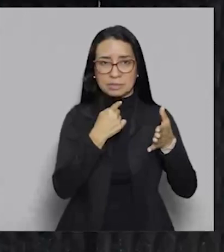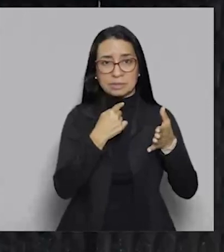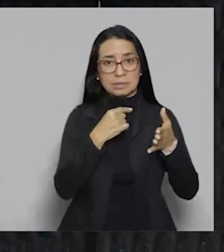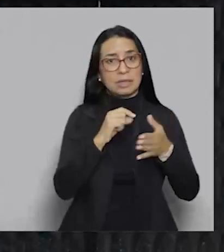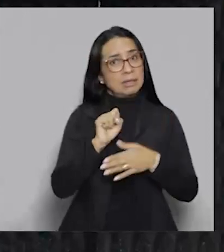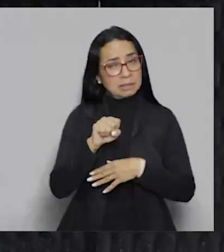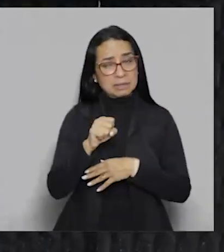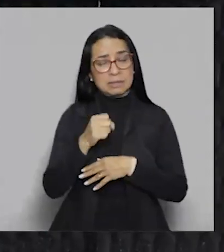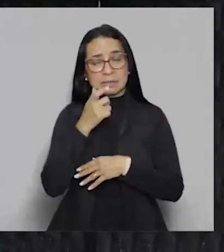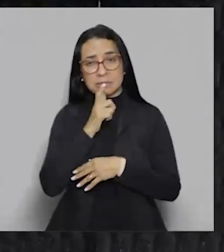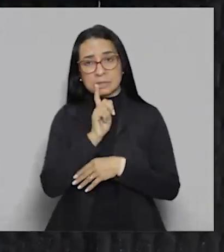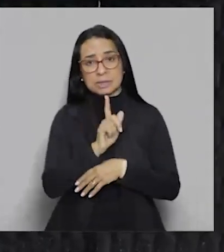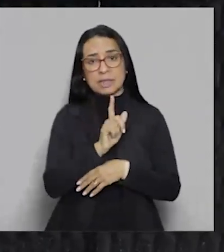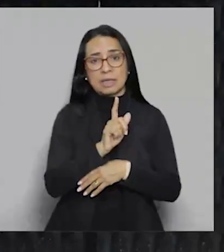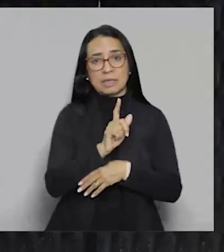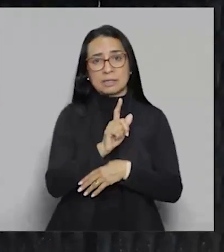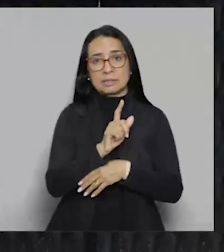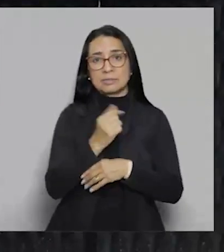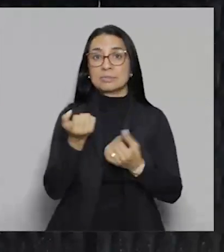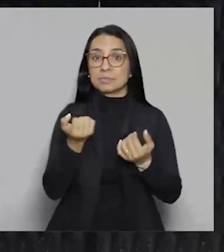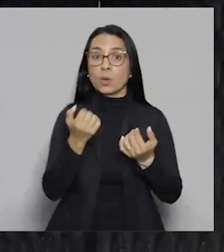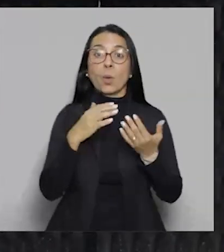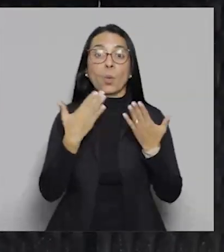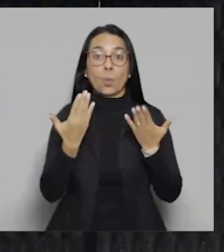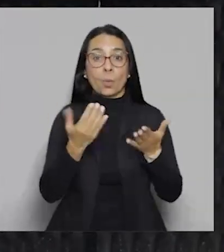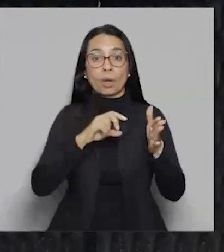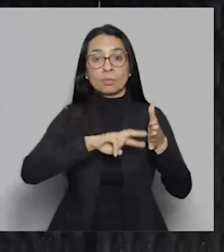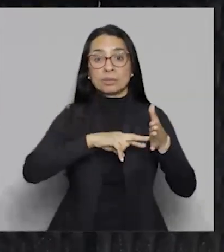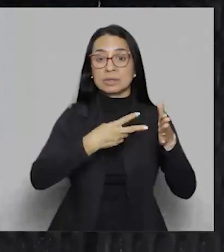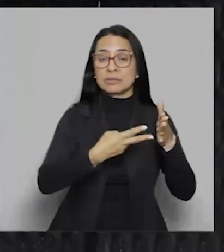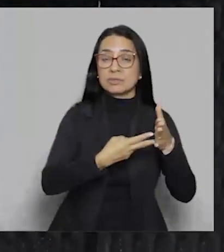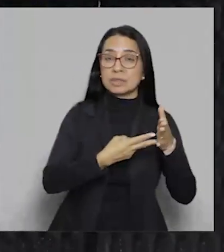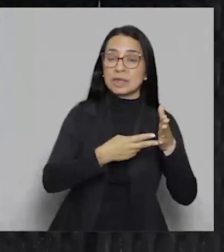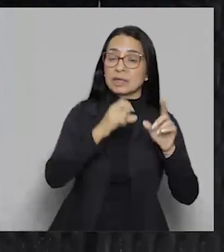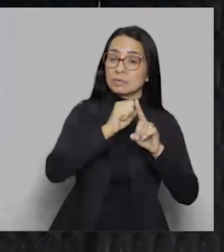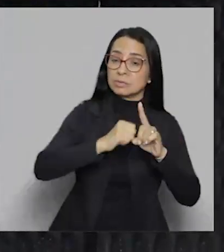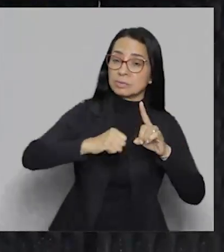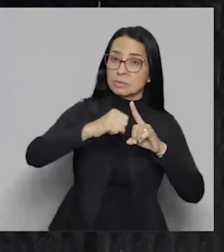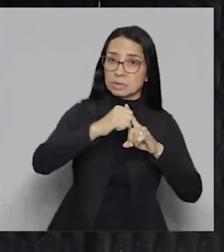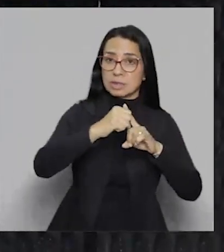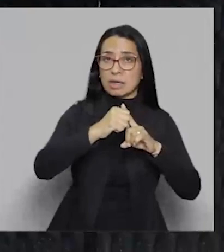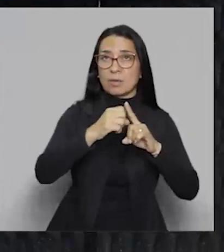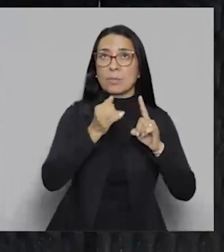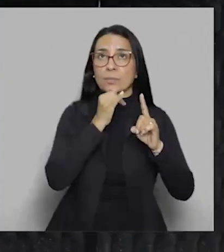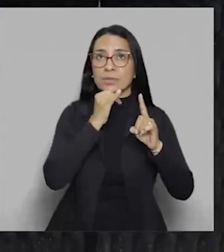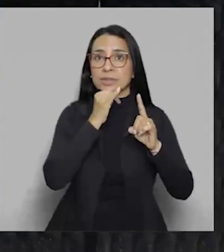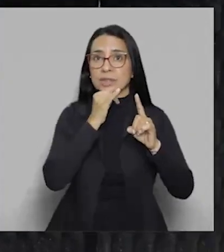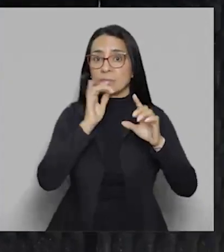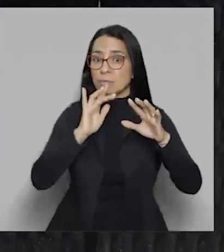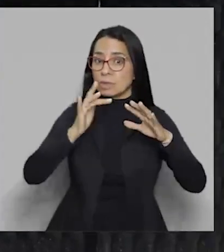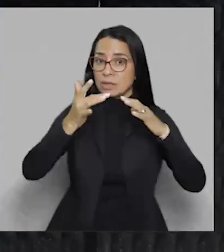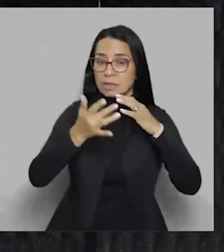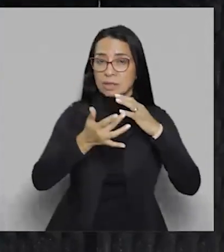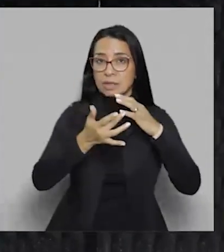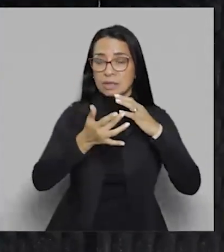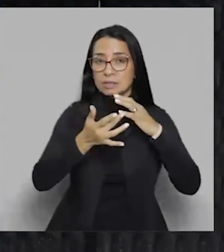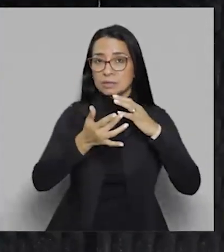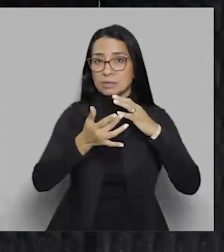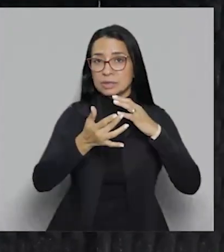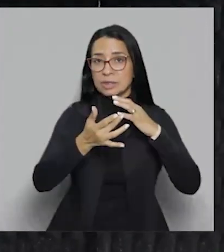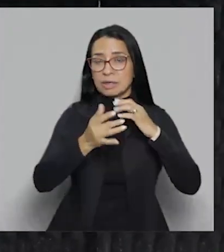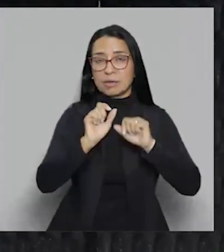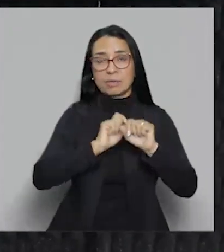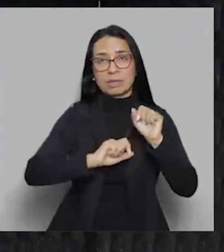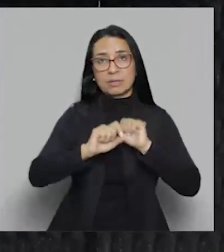de aula é, qual é o significado social quando você coloca uma foto, por exemplo, numa rede social e coloca assim, sem